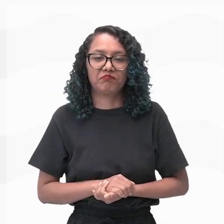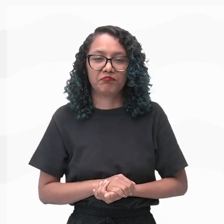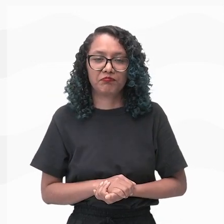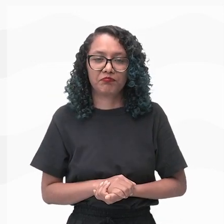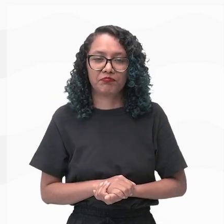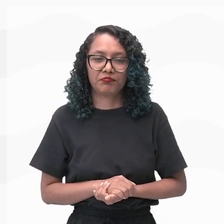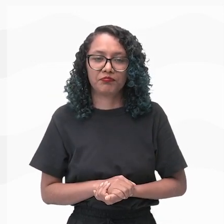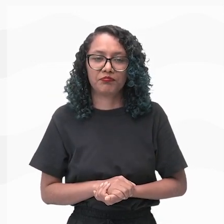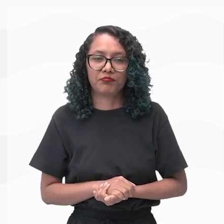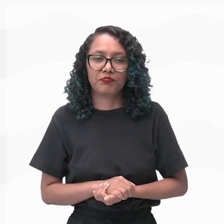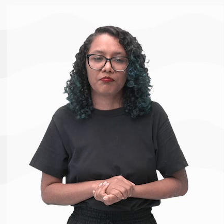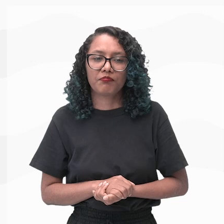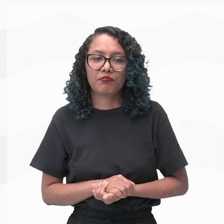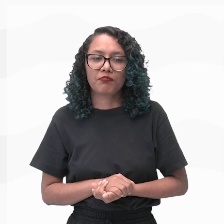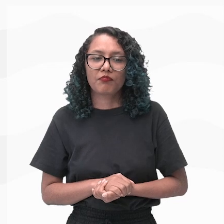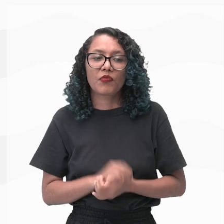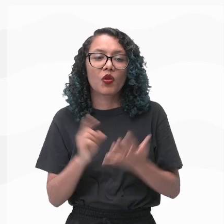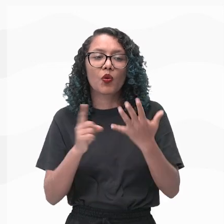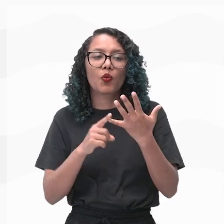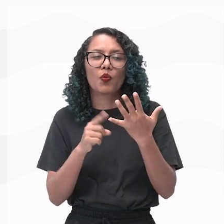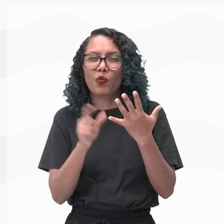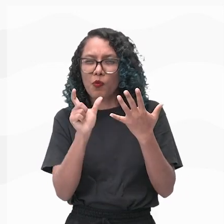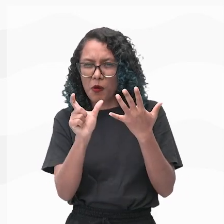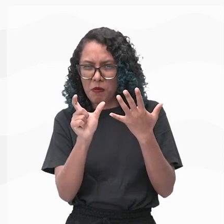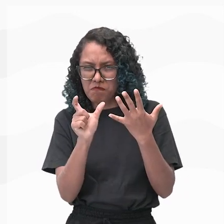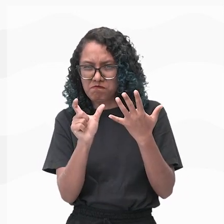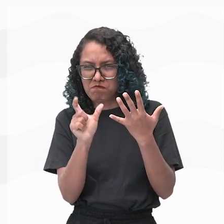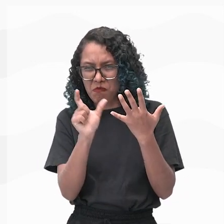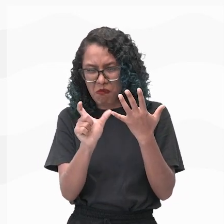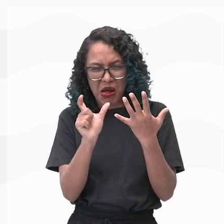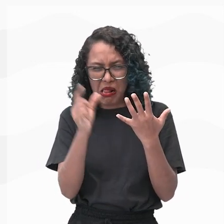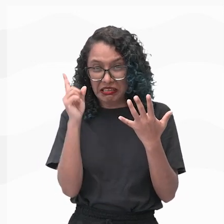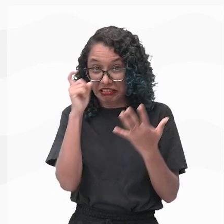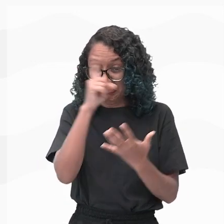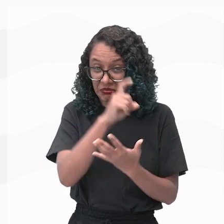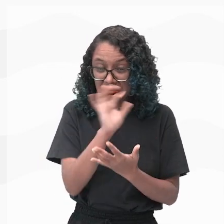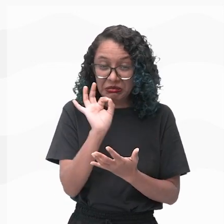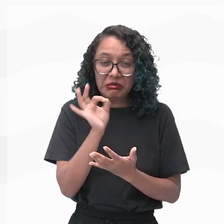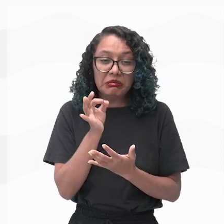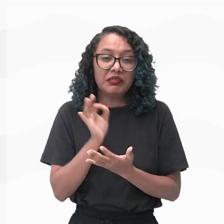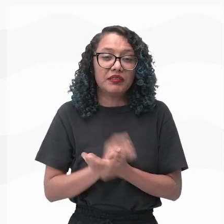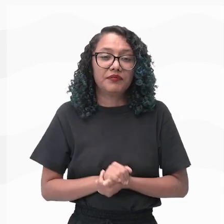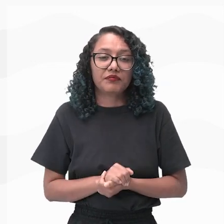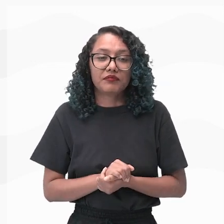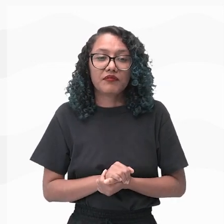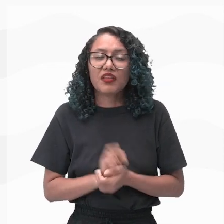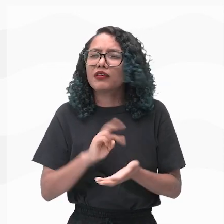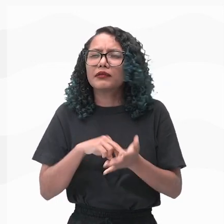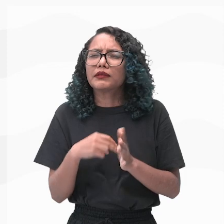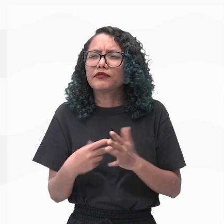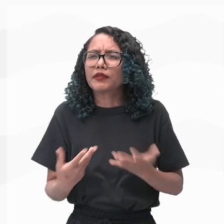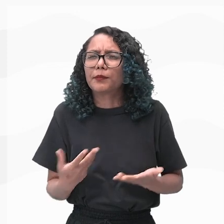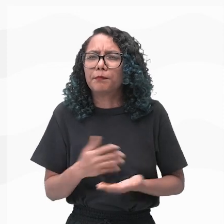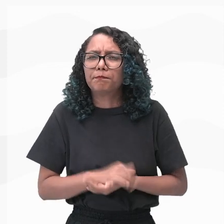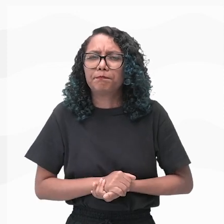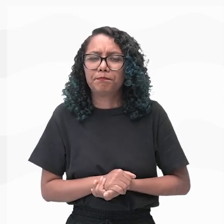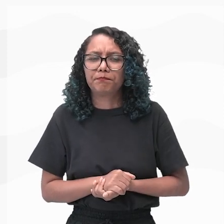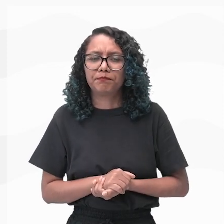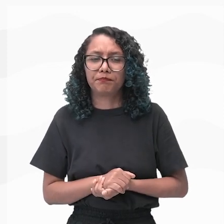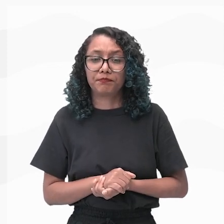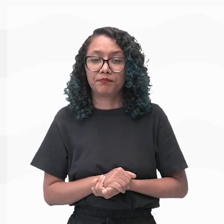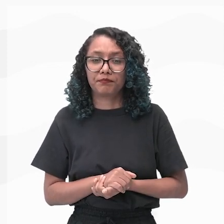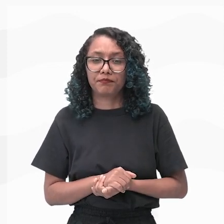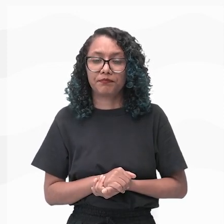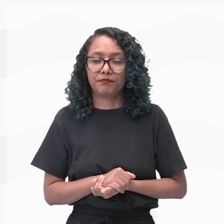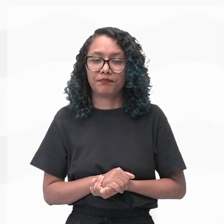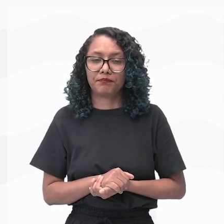carcinogenicidade, que é, palavra difícil, não é mesmo? Que é justamente a